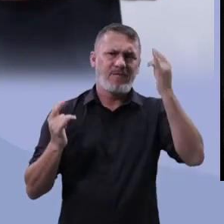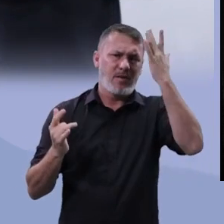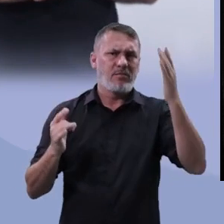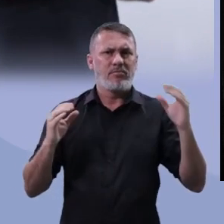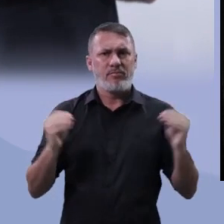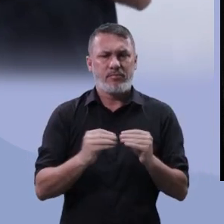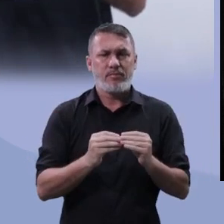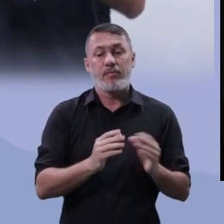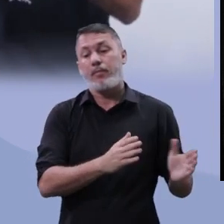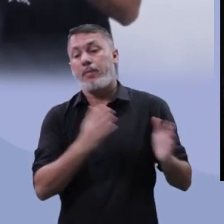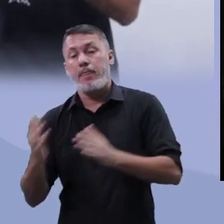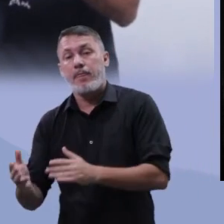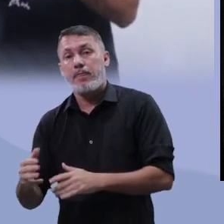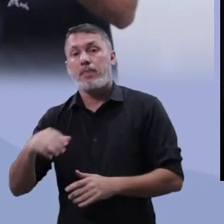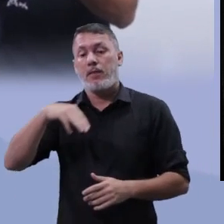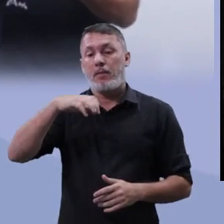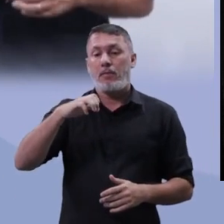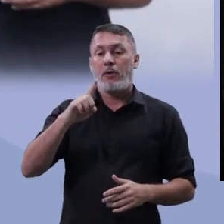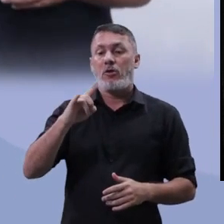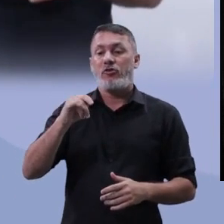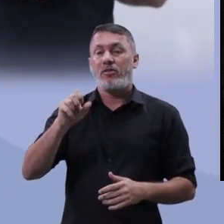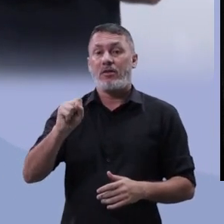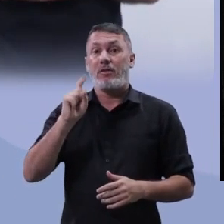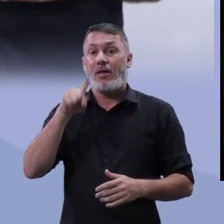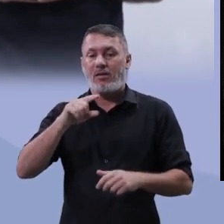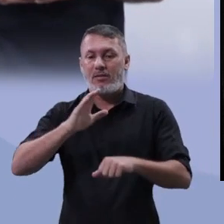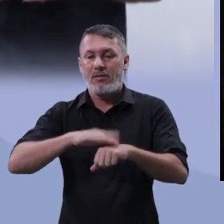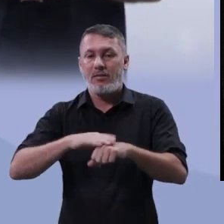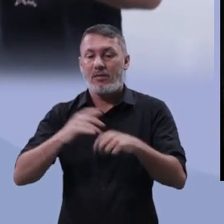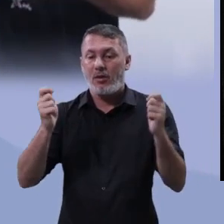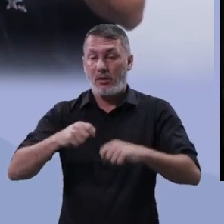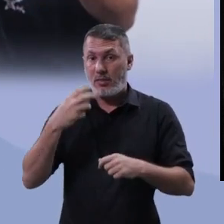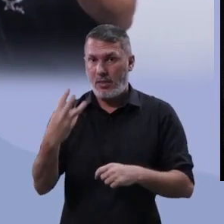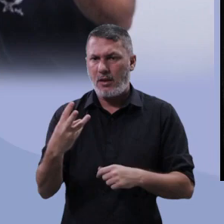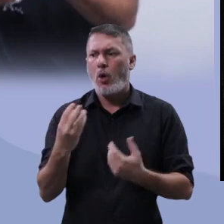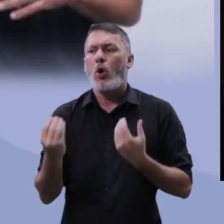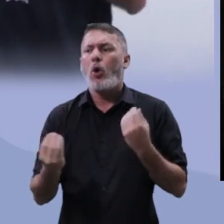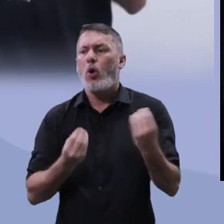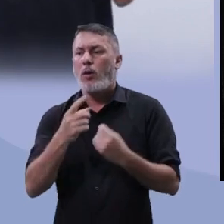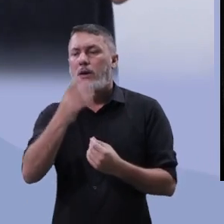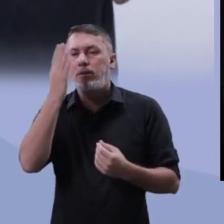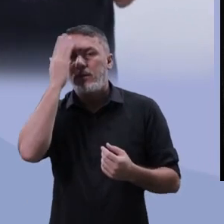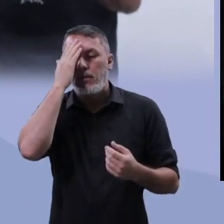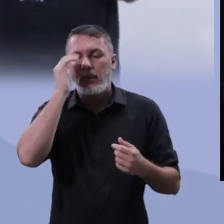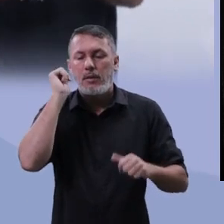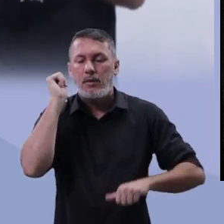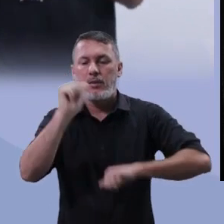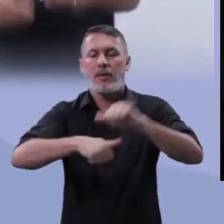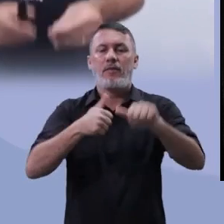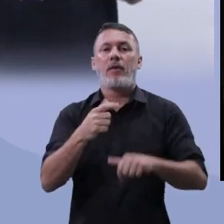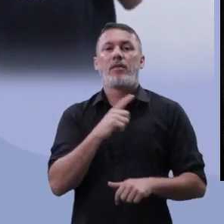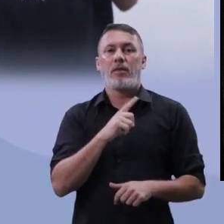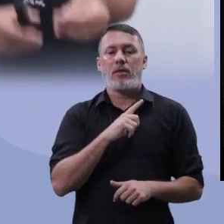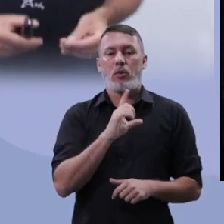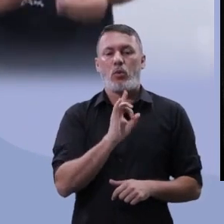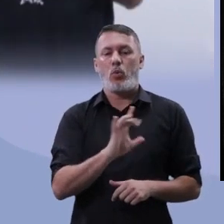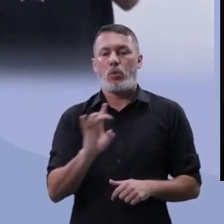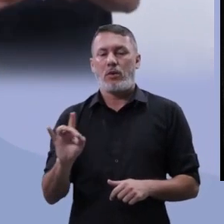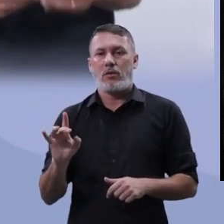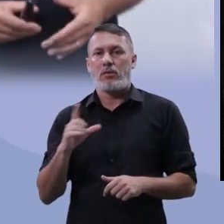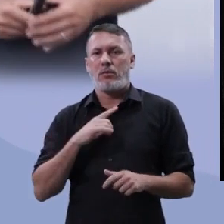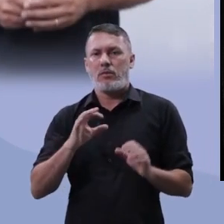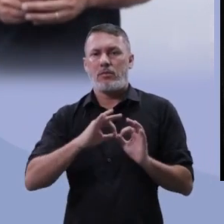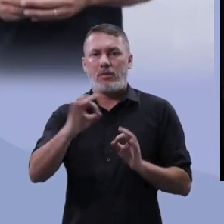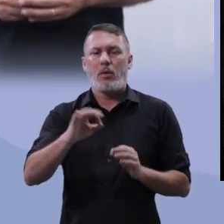Beleza. Beleza? E na parte de medidas aí, nessa competência 3, você precisa fazer a transformação de unidades